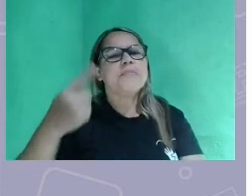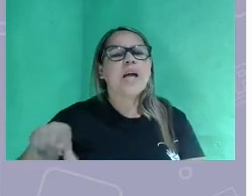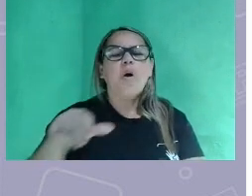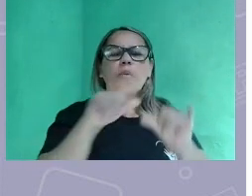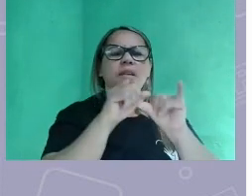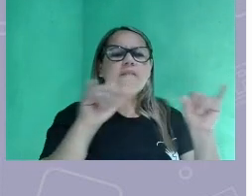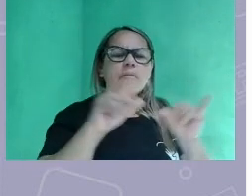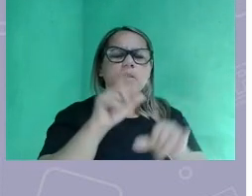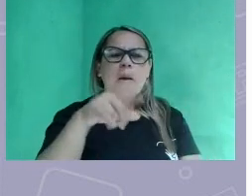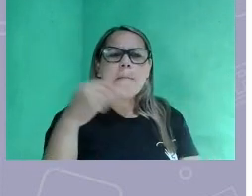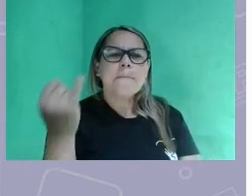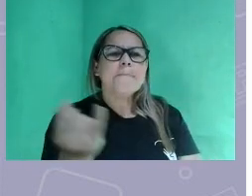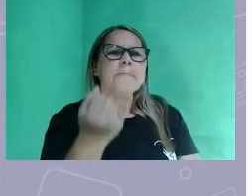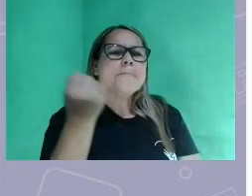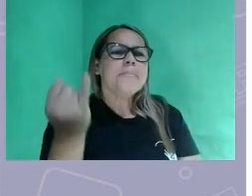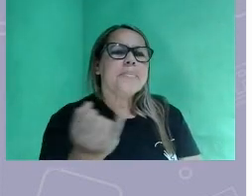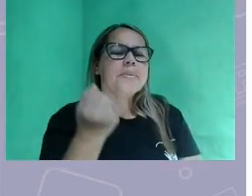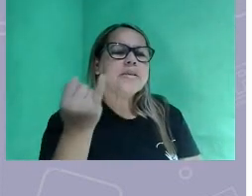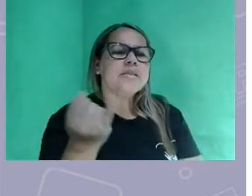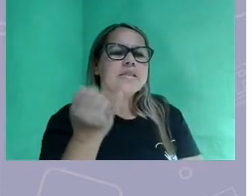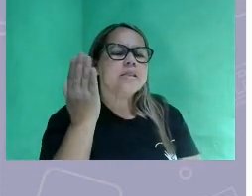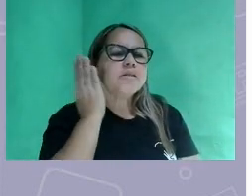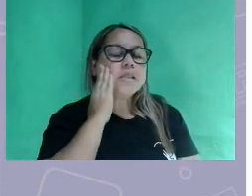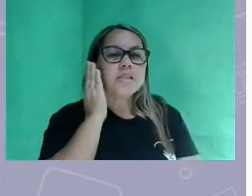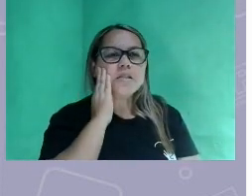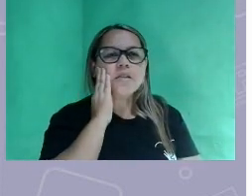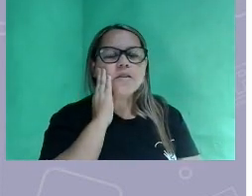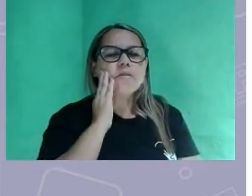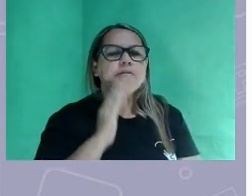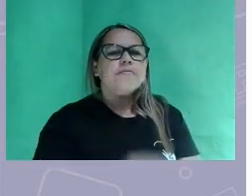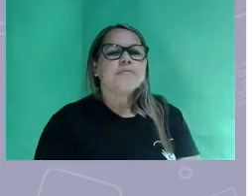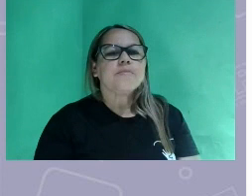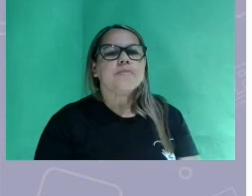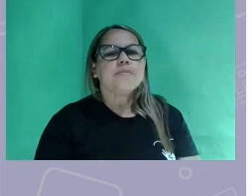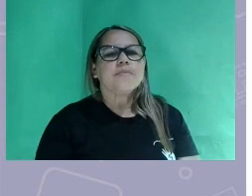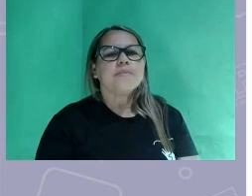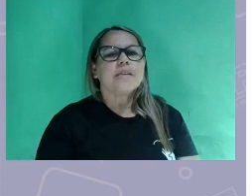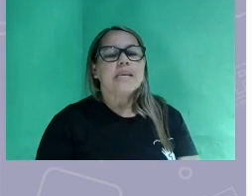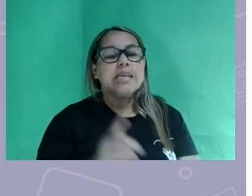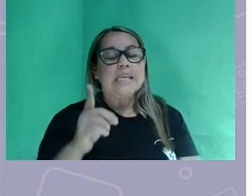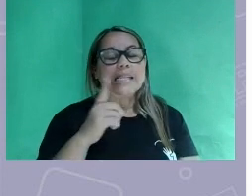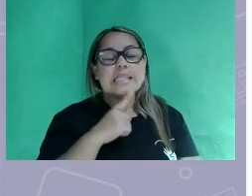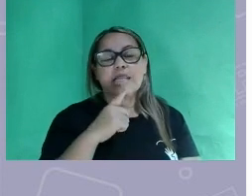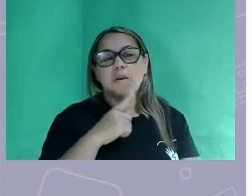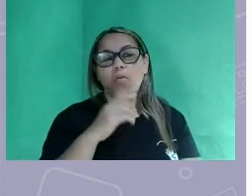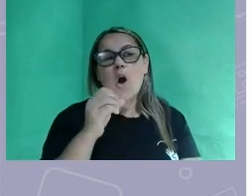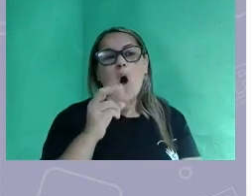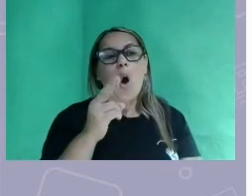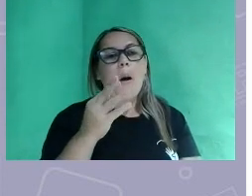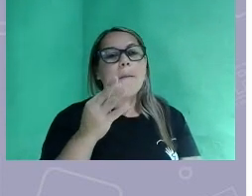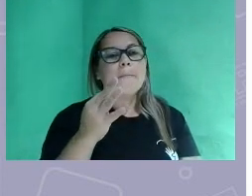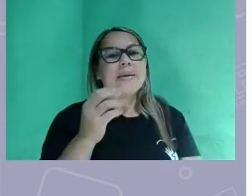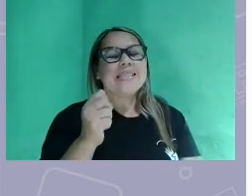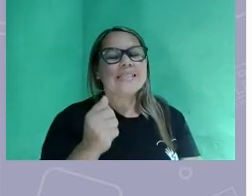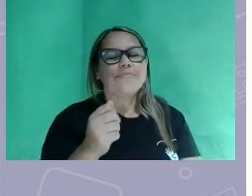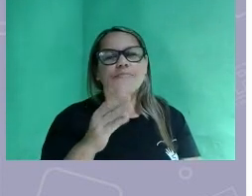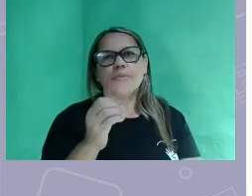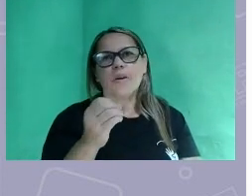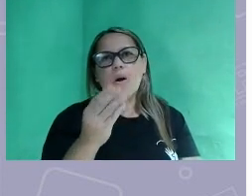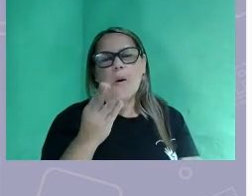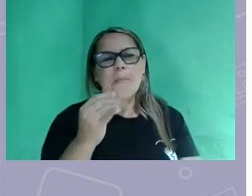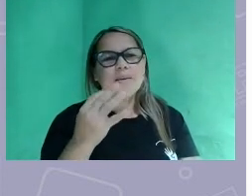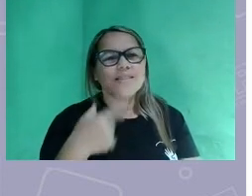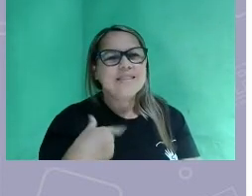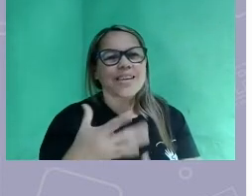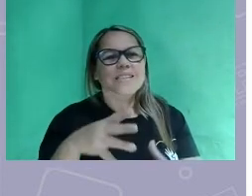importante saber de satélite geoestacionário como já disse é que ele tem uma órbita circular aproximadamente circular cujo